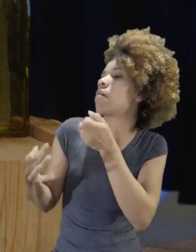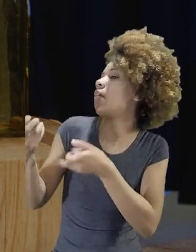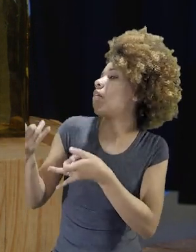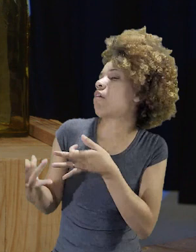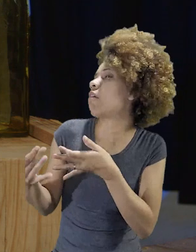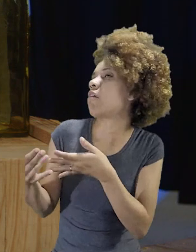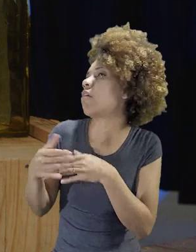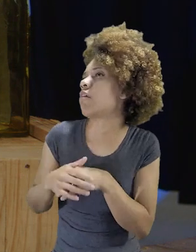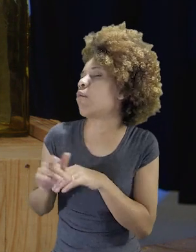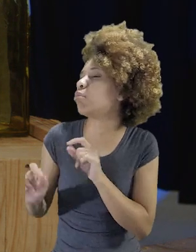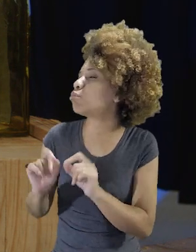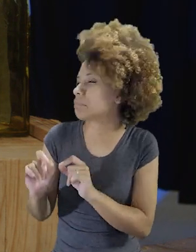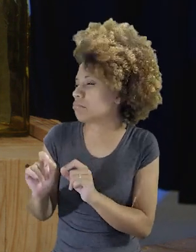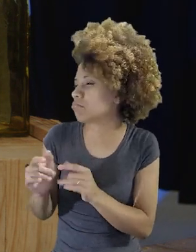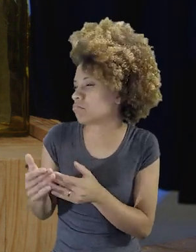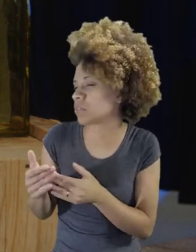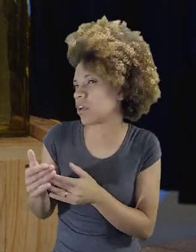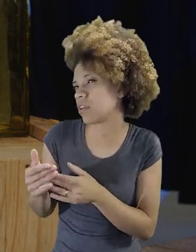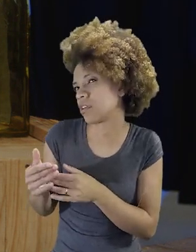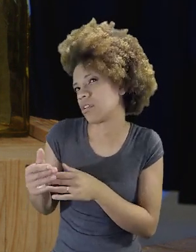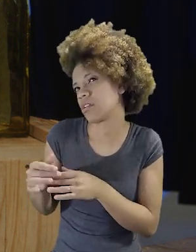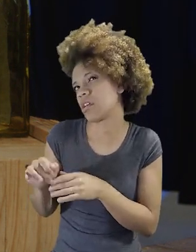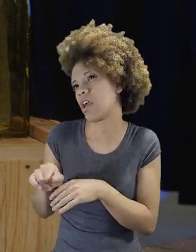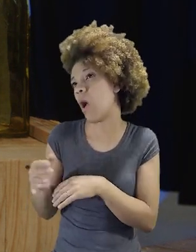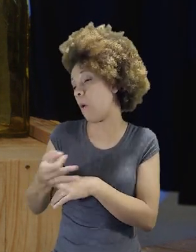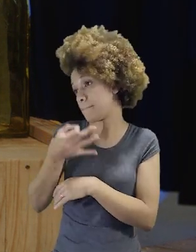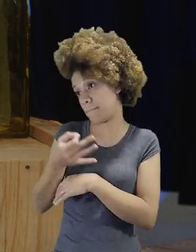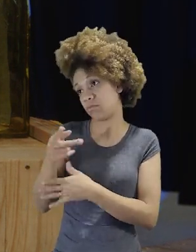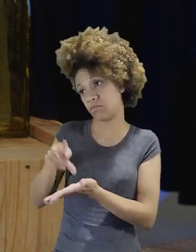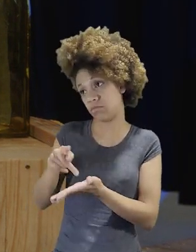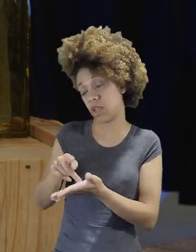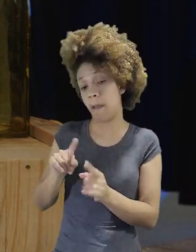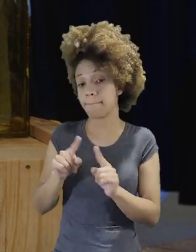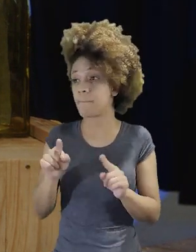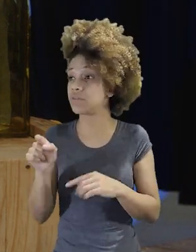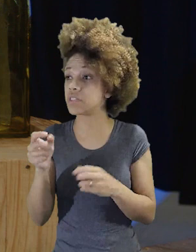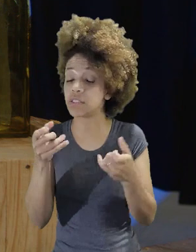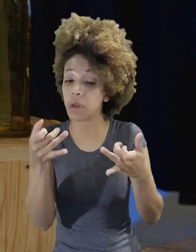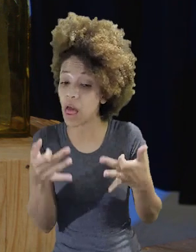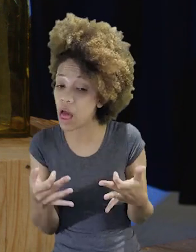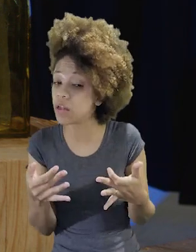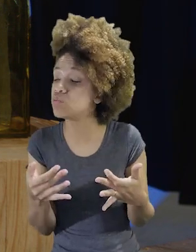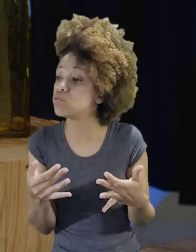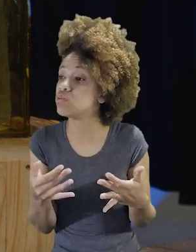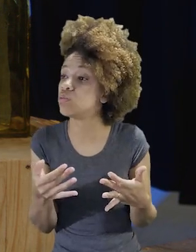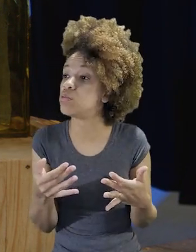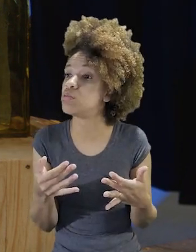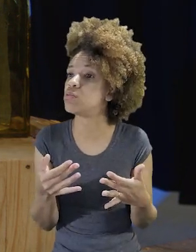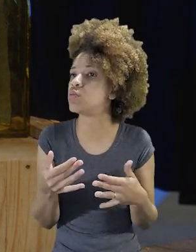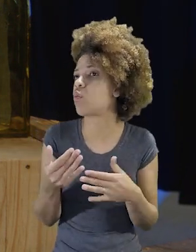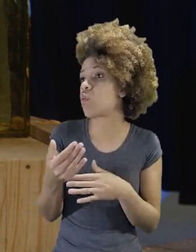tá falando é algo que não necessariamente é a sua opinião real Mas você tá falando